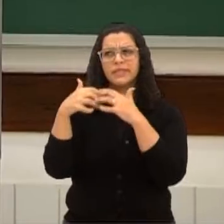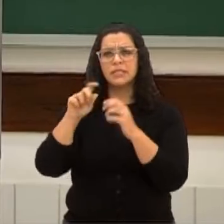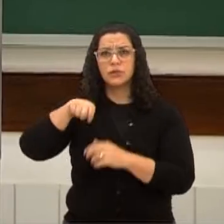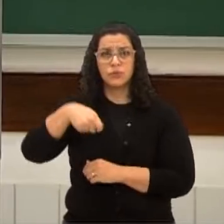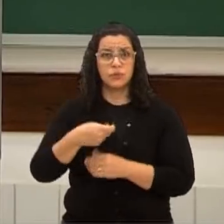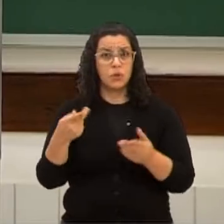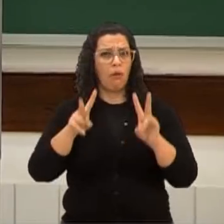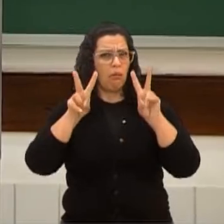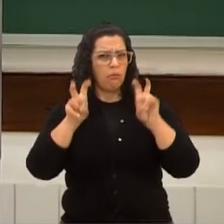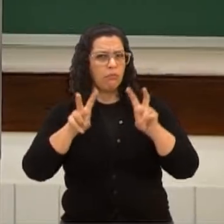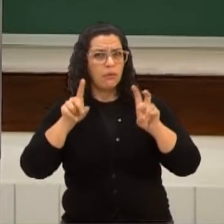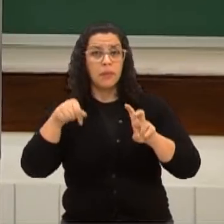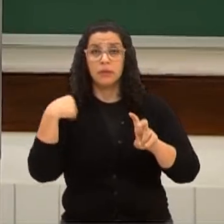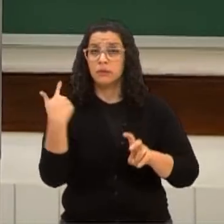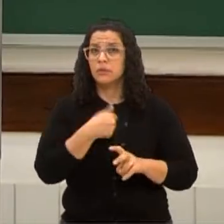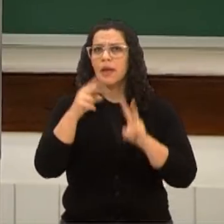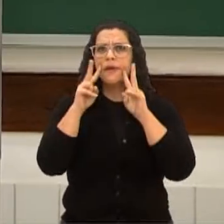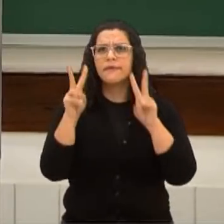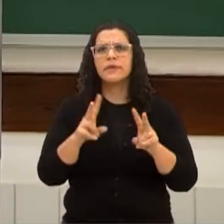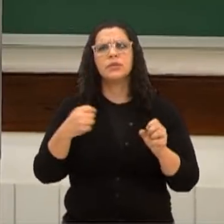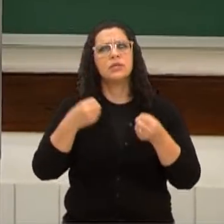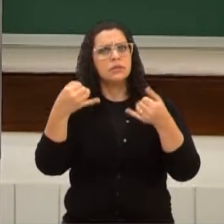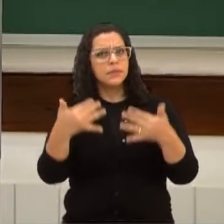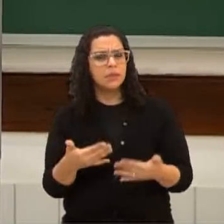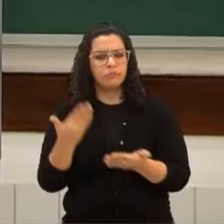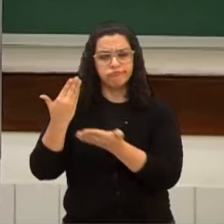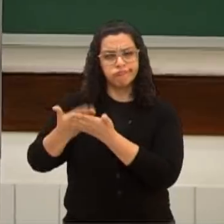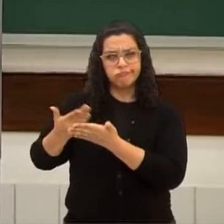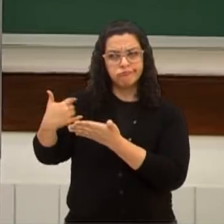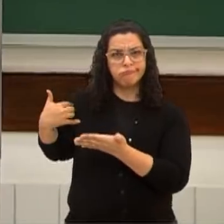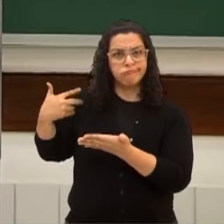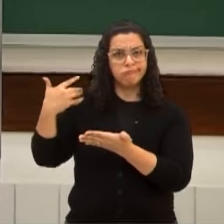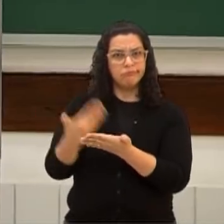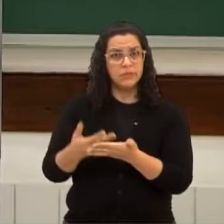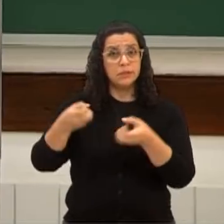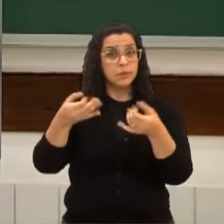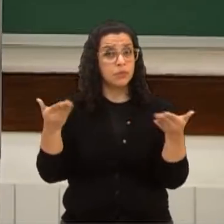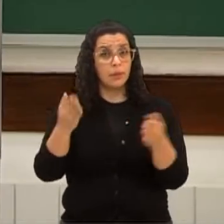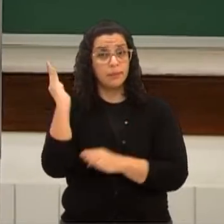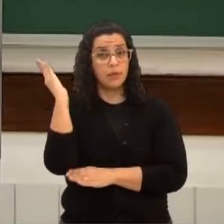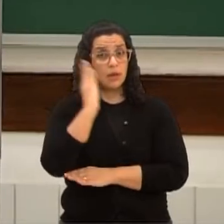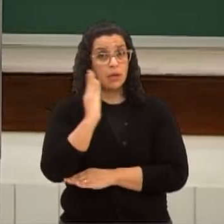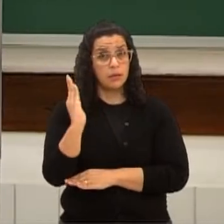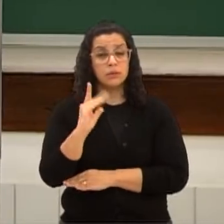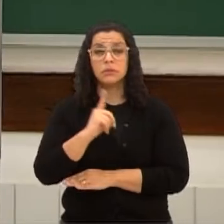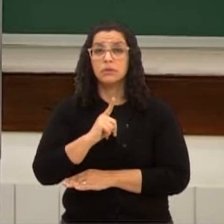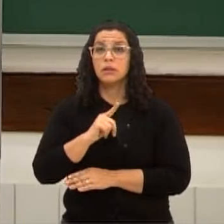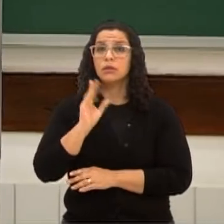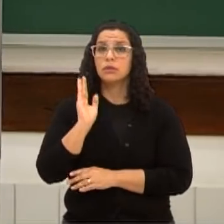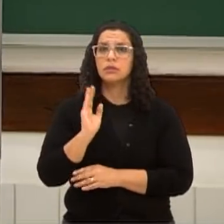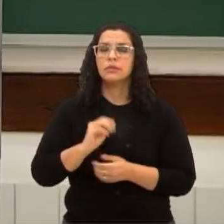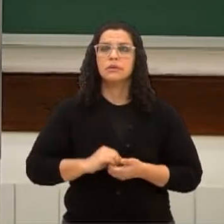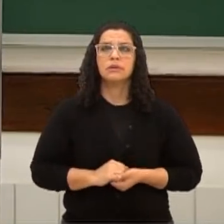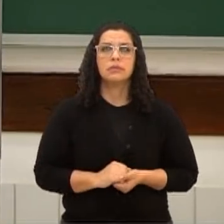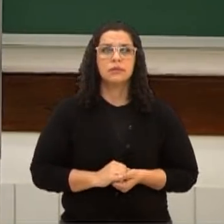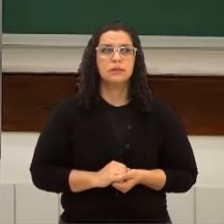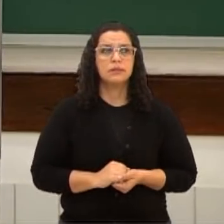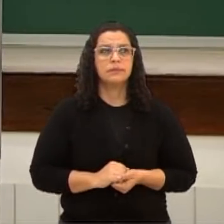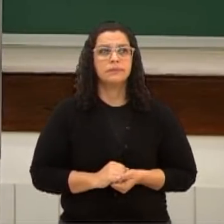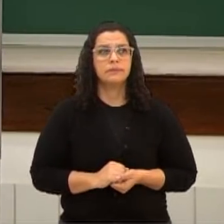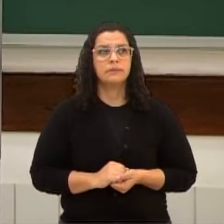aqui também é que nós vínhamos falando nas últimas aulas de que o Brasil possui,